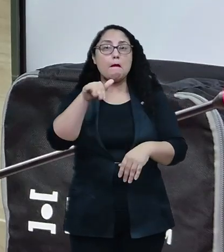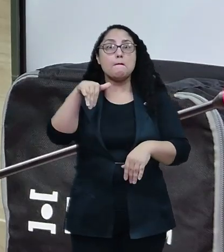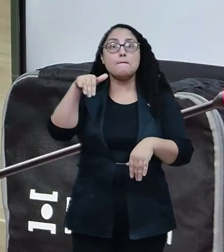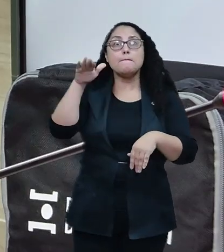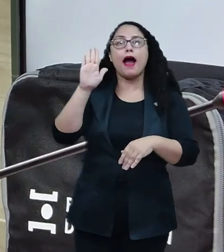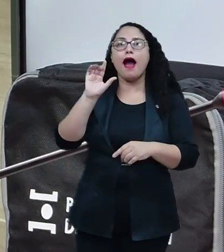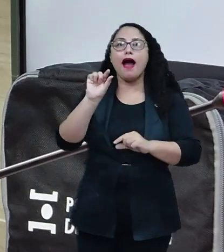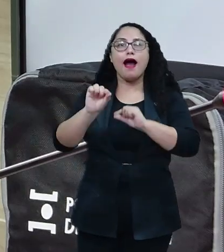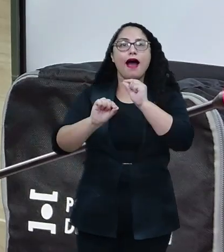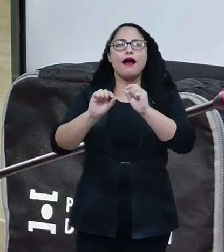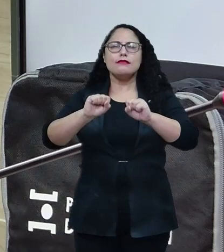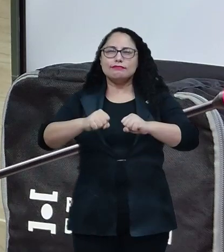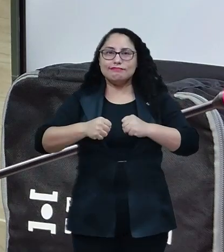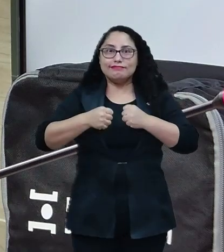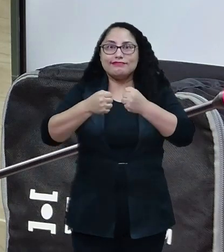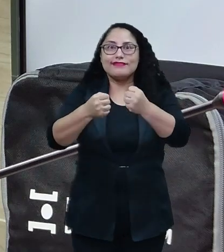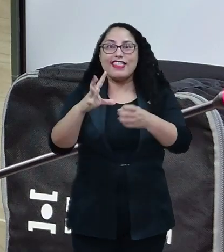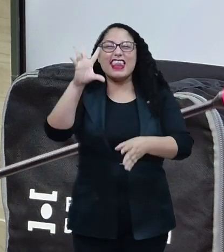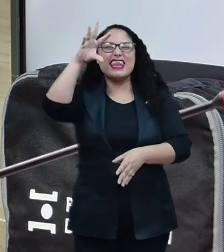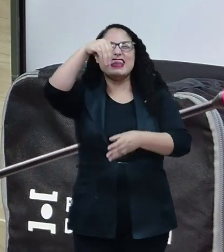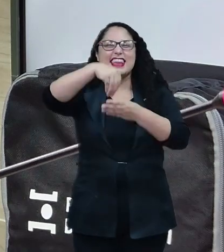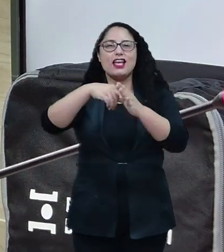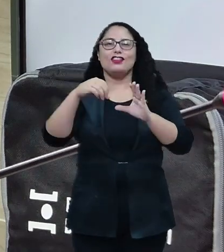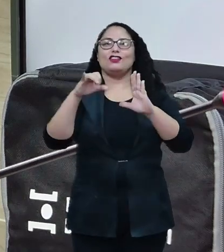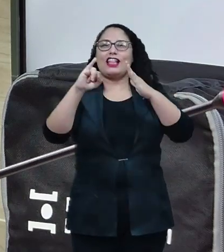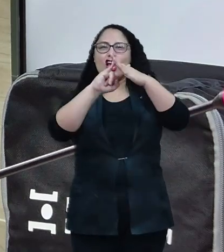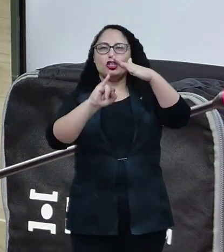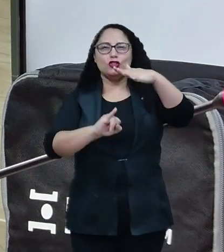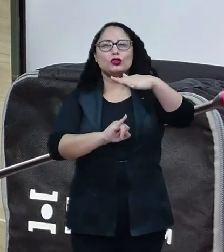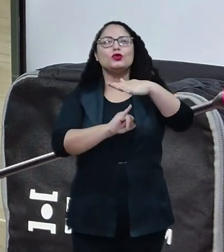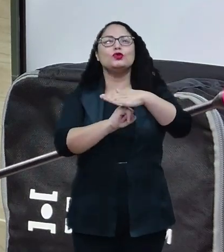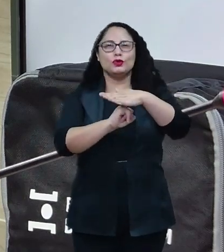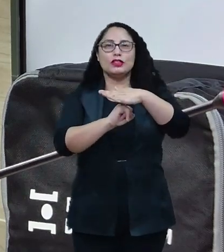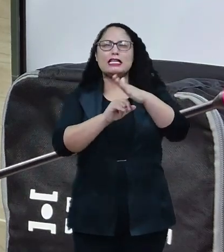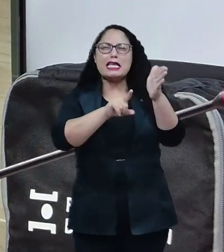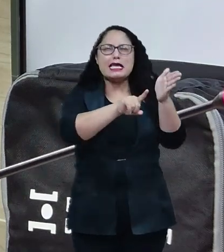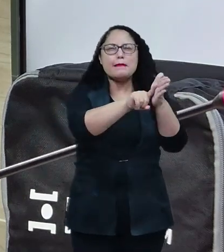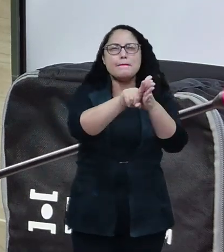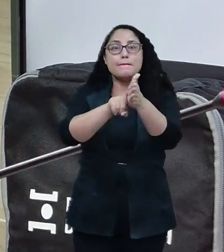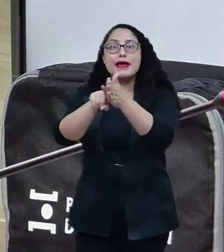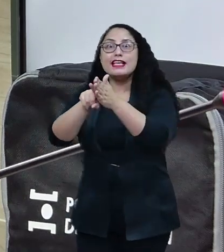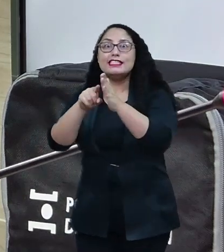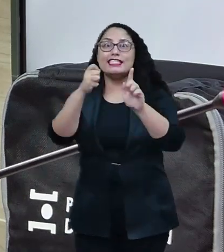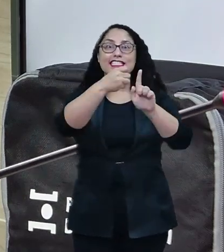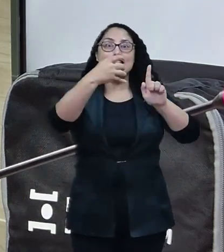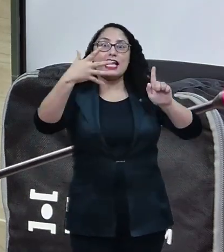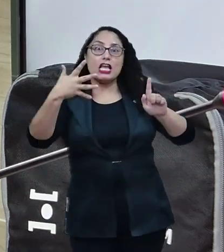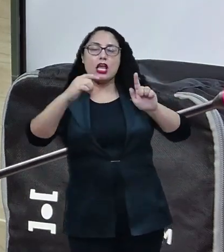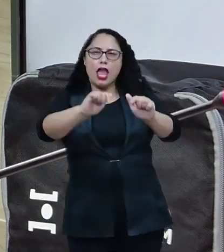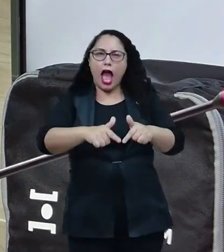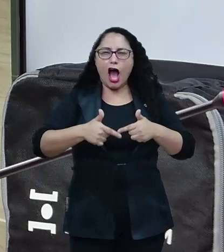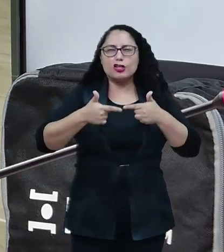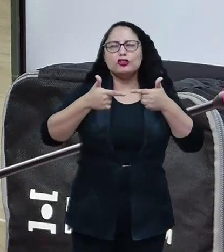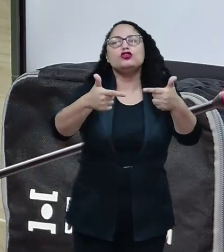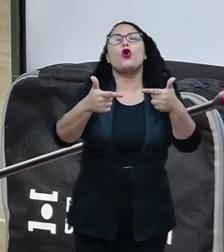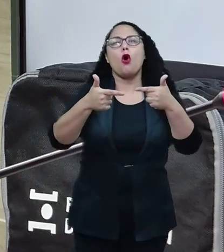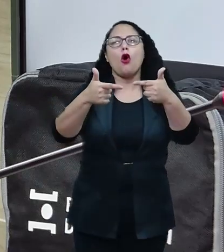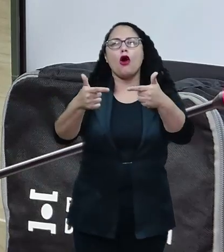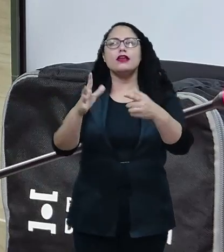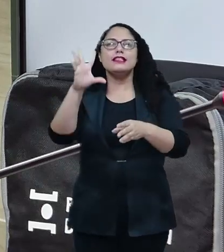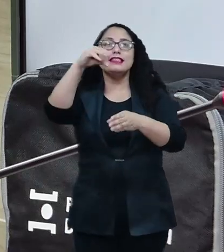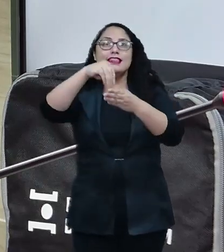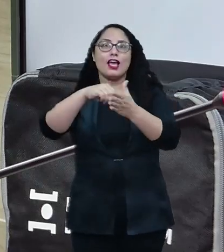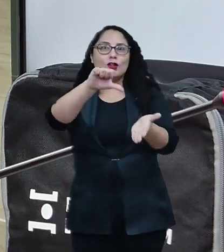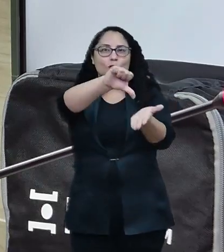mais engajamento dentro da instituição, em pesquisa, em extensão, em ações, né, dentro